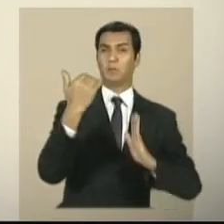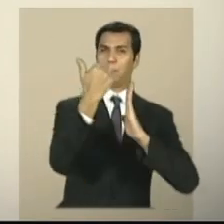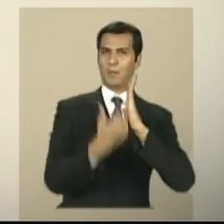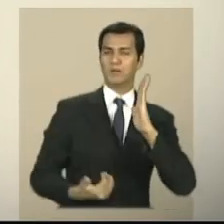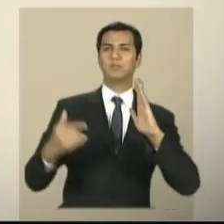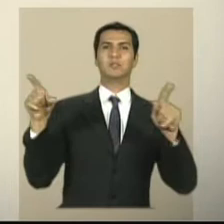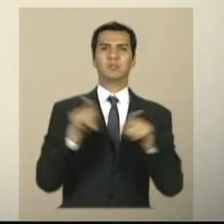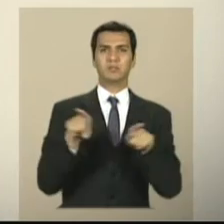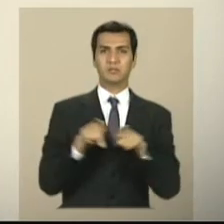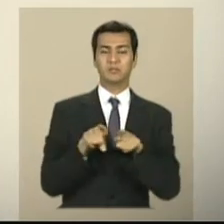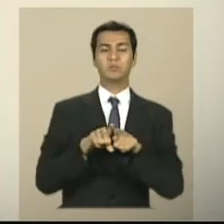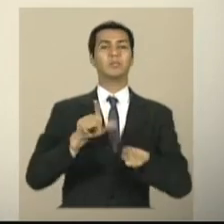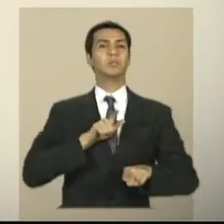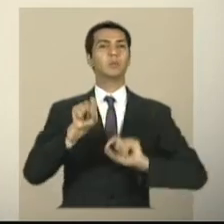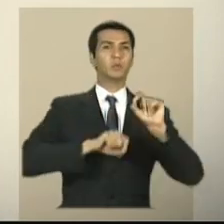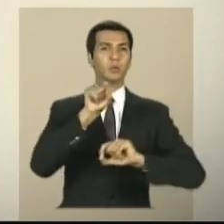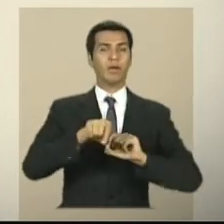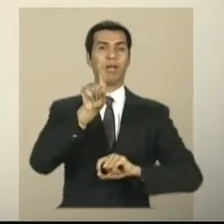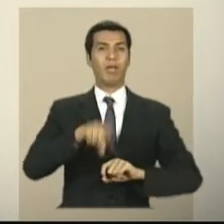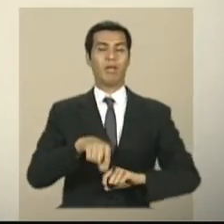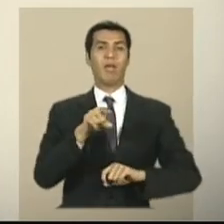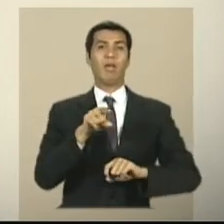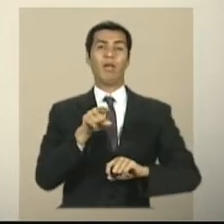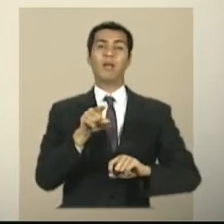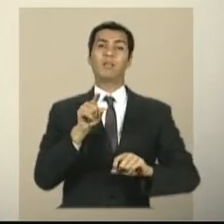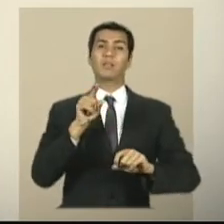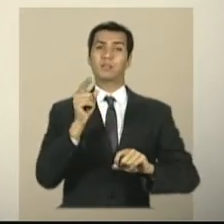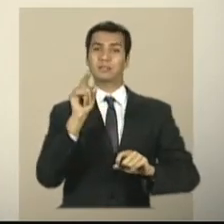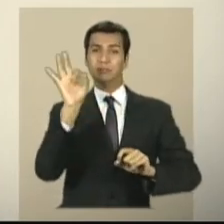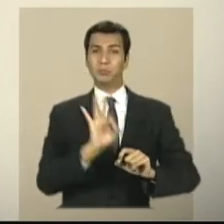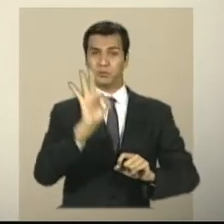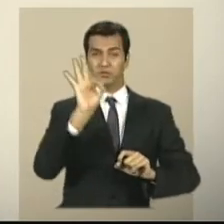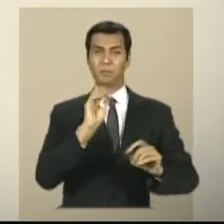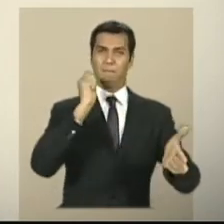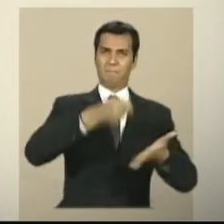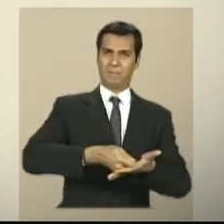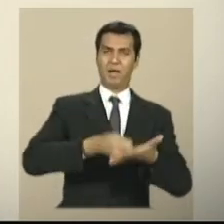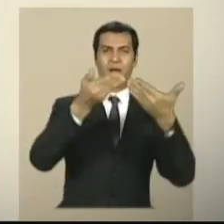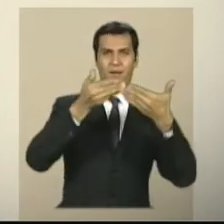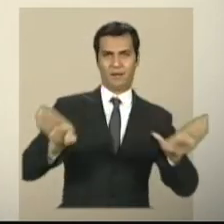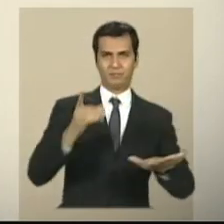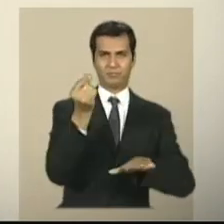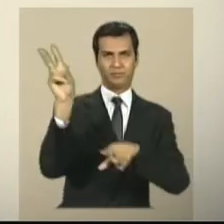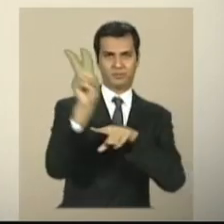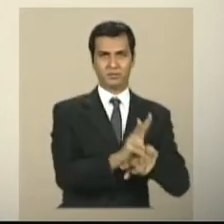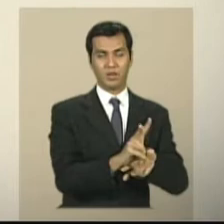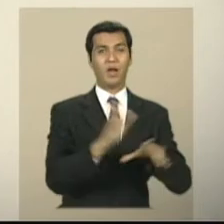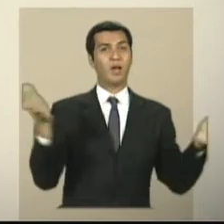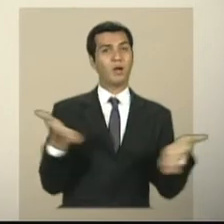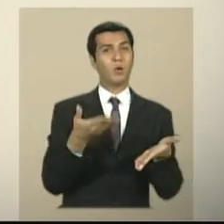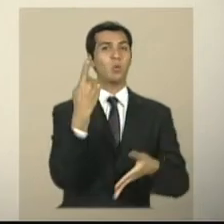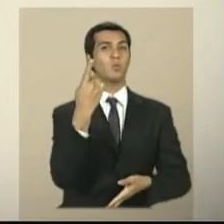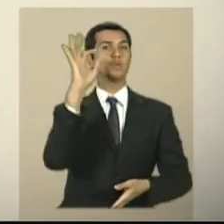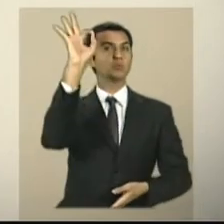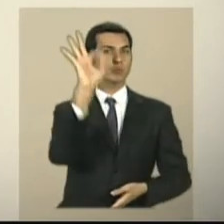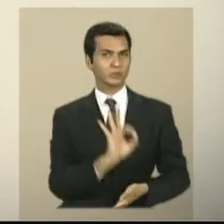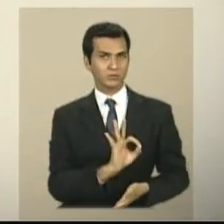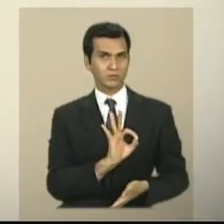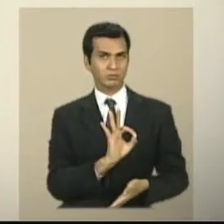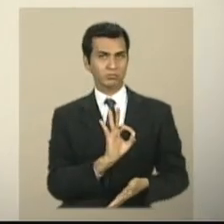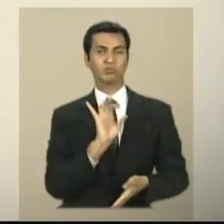de crédito essa tarifa Luciano caiu de três por cento para um por cento do valor emprestado essas condições